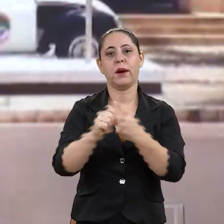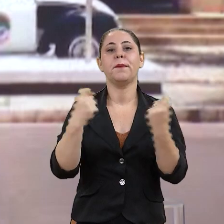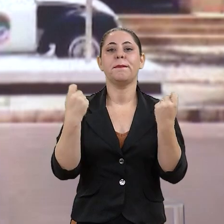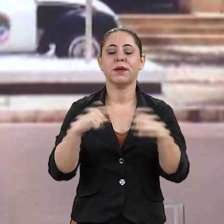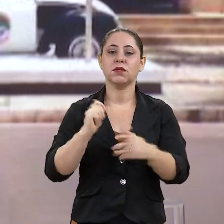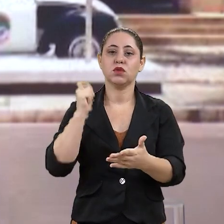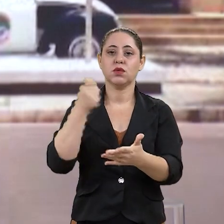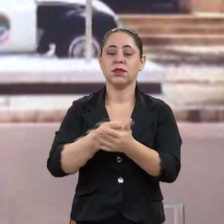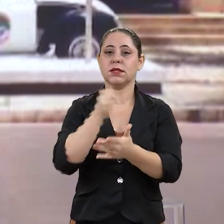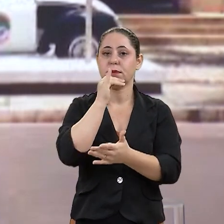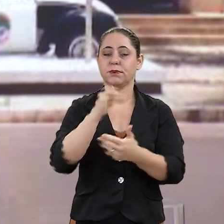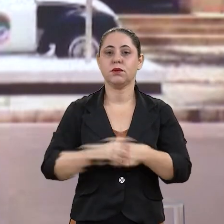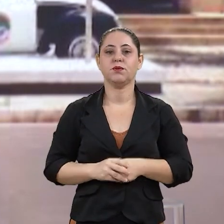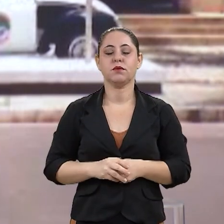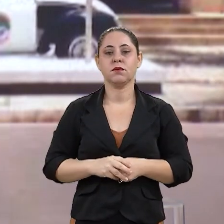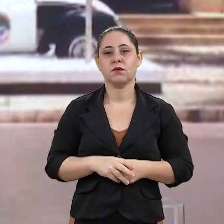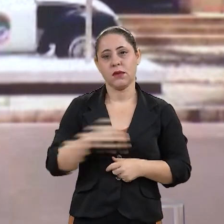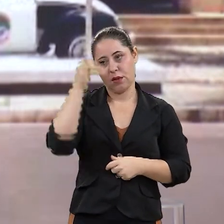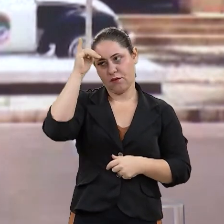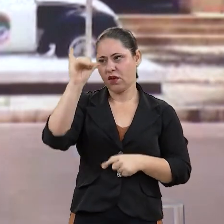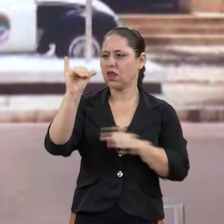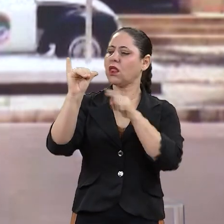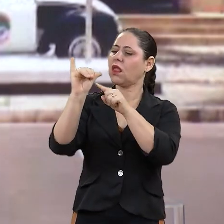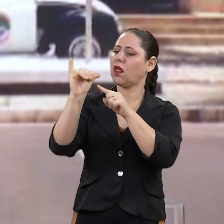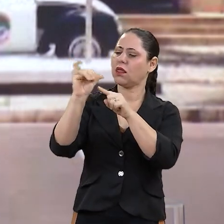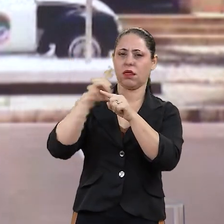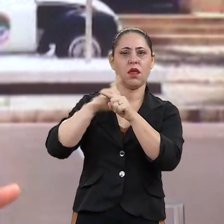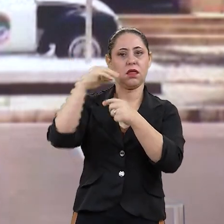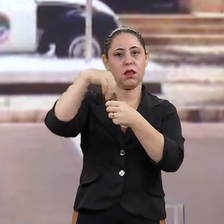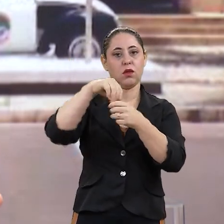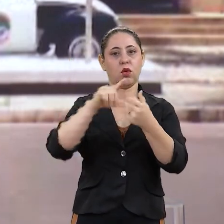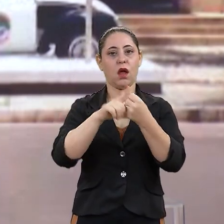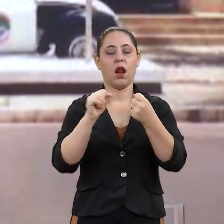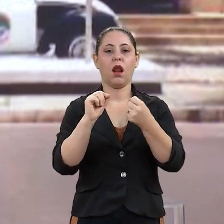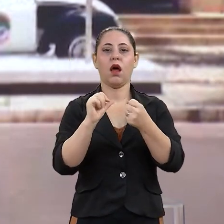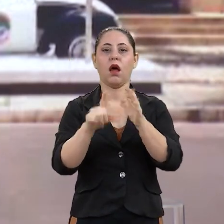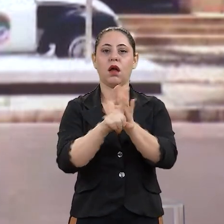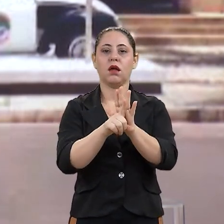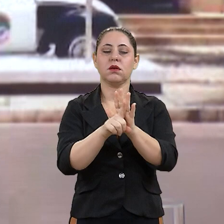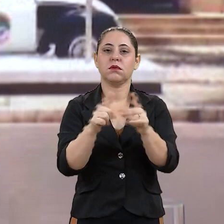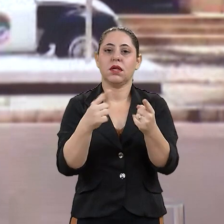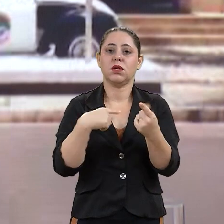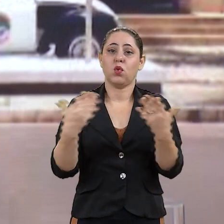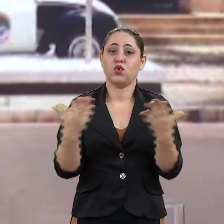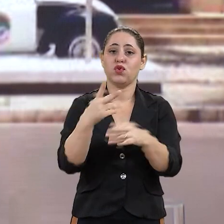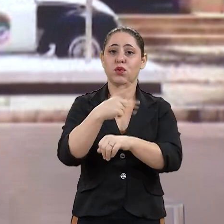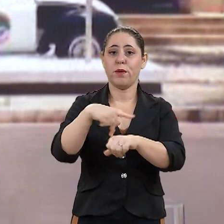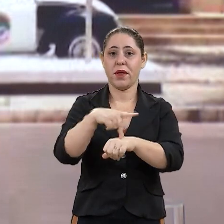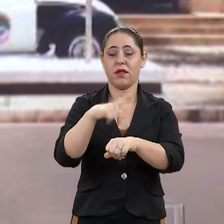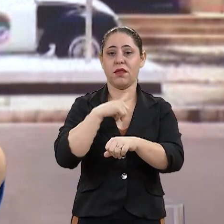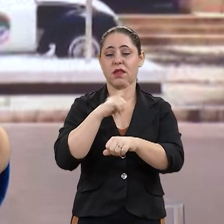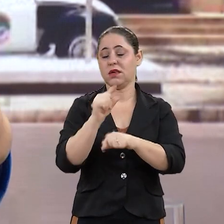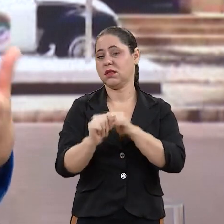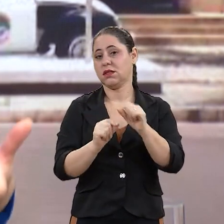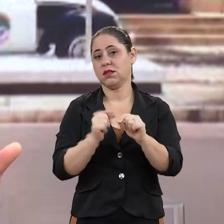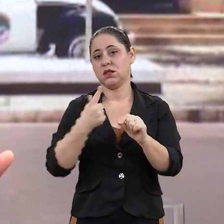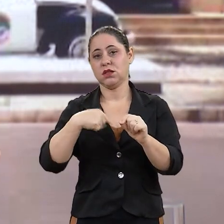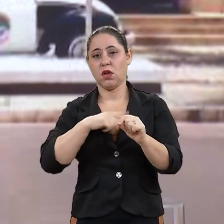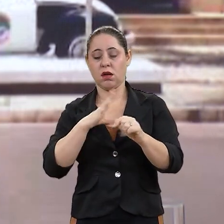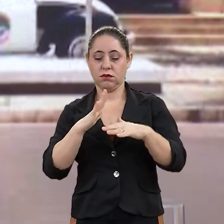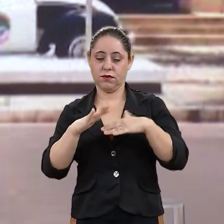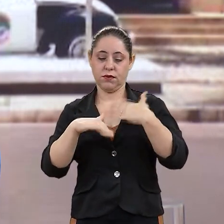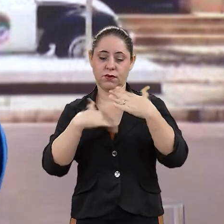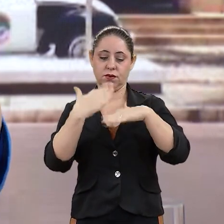a prevenção. A prevenção está na lei. O que acontece no Brasil é que, diante do quadro que a gente tem, nós avançamos nos